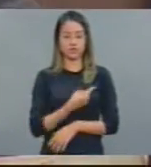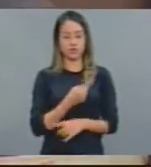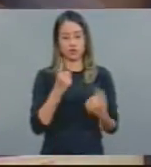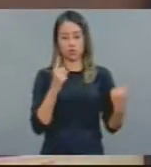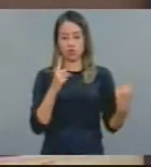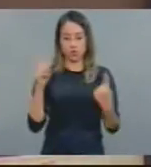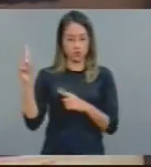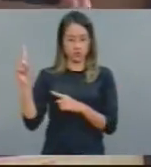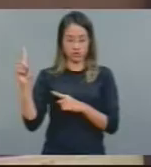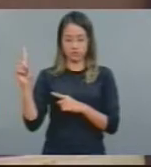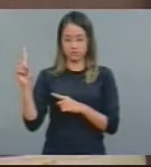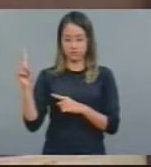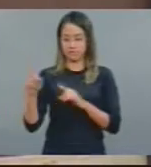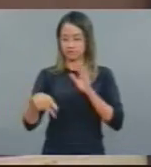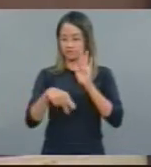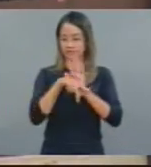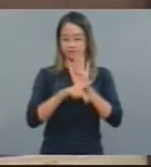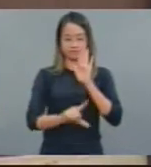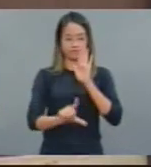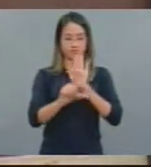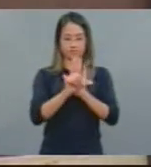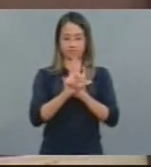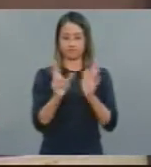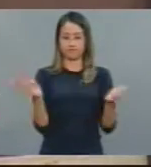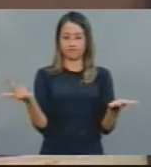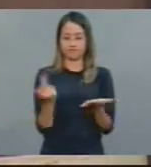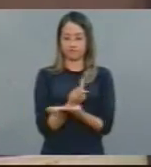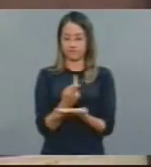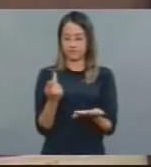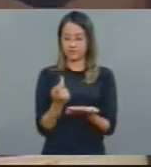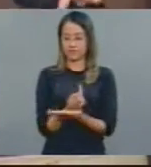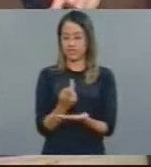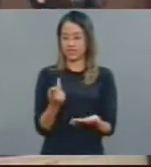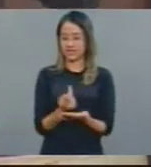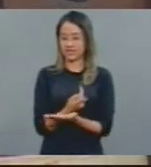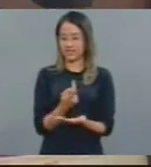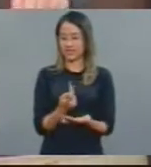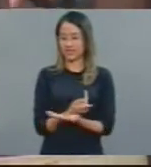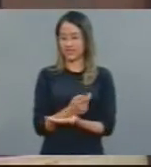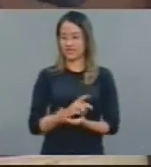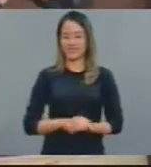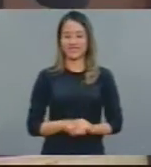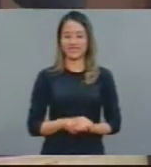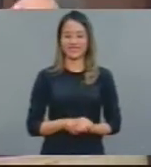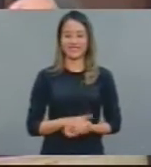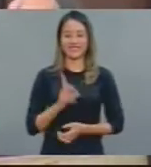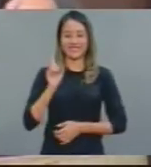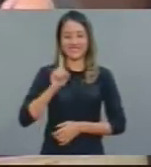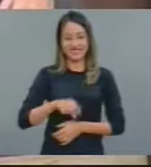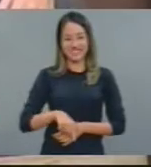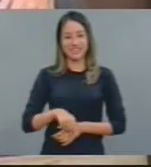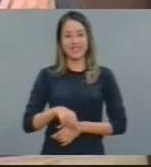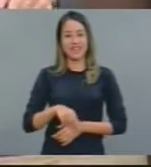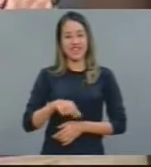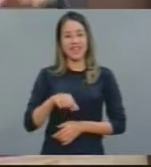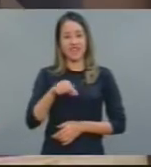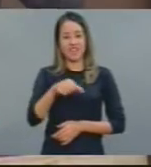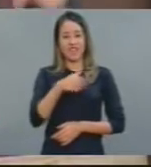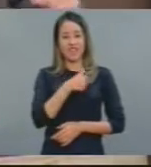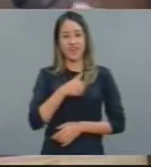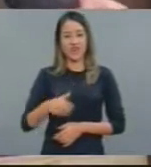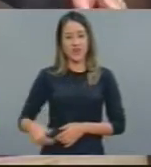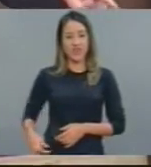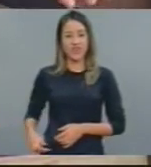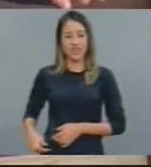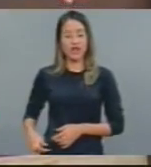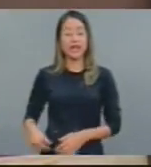contrários a essa lógica neoliberal de transferir, porque, na verdade, isso é de governo neoliberal. Isso é de